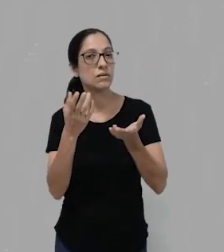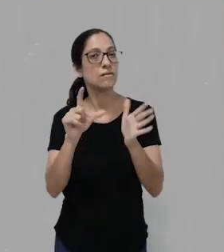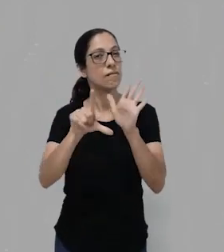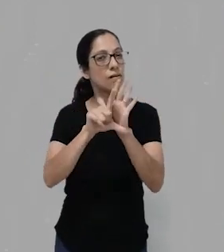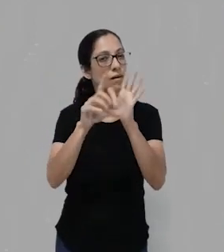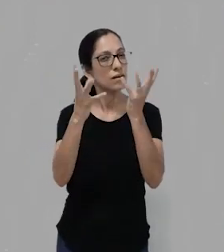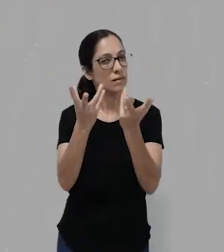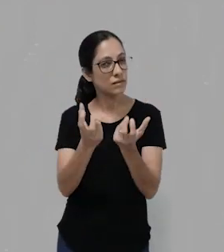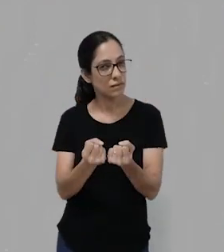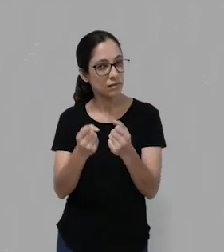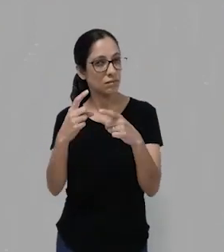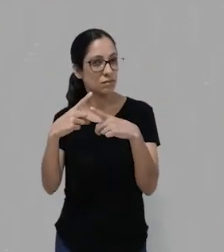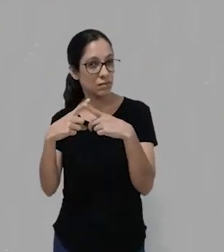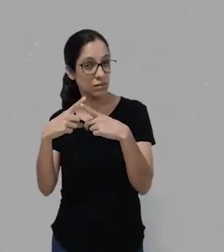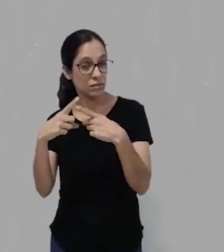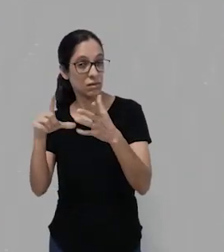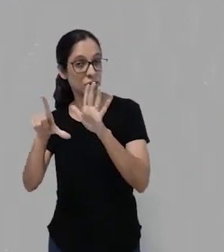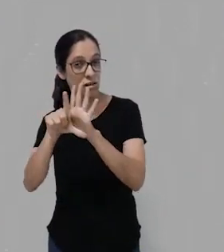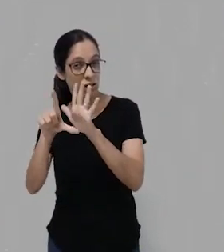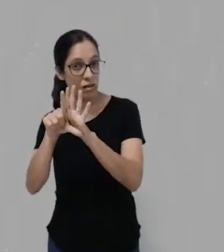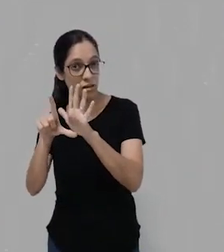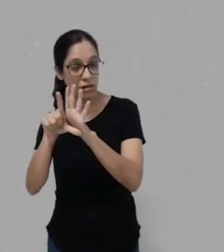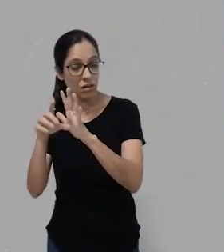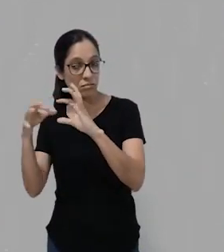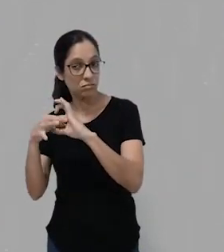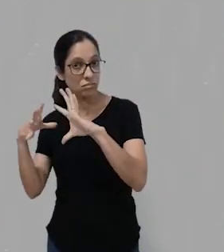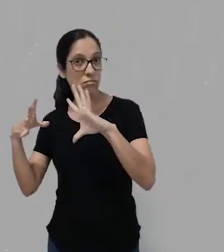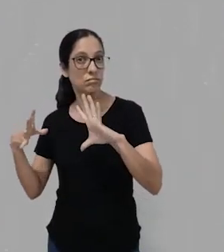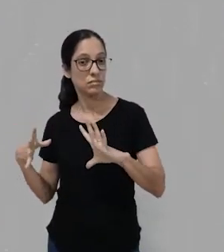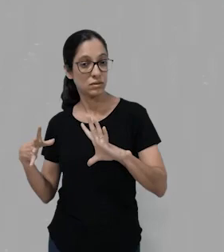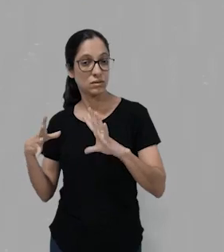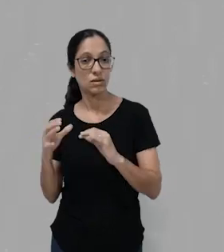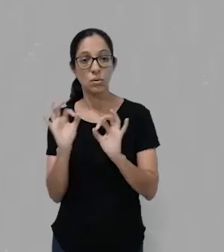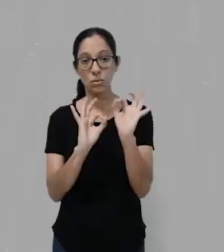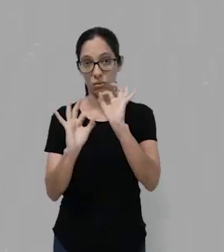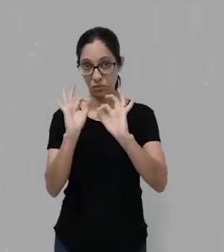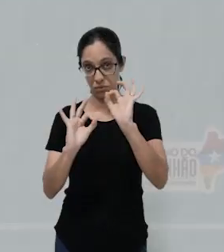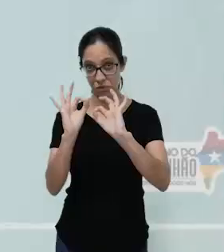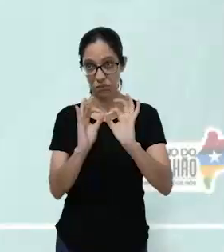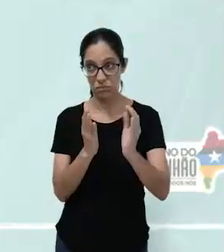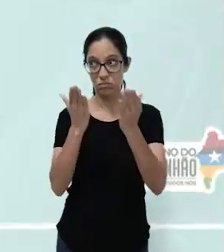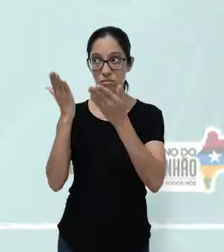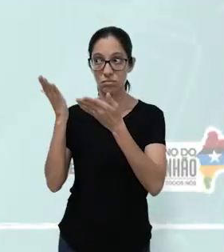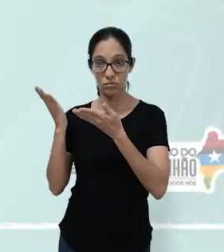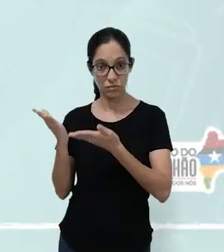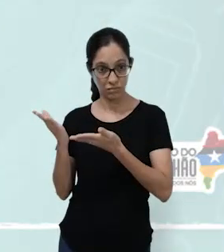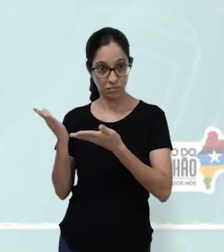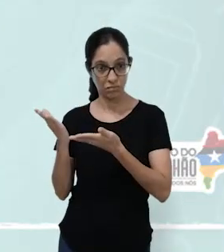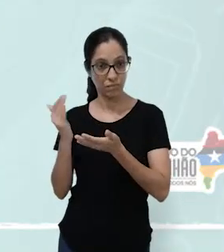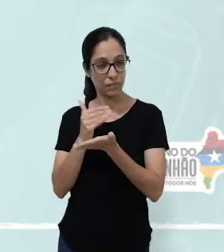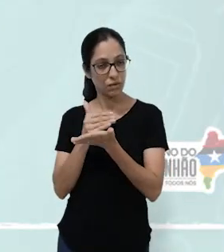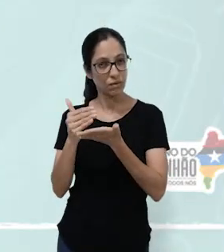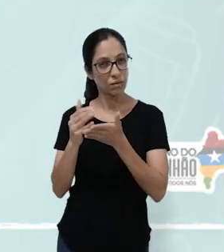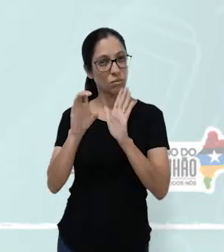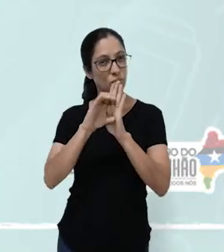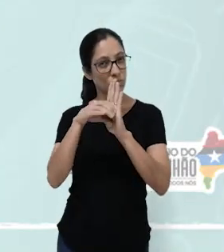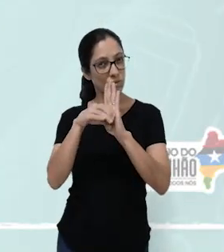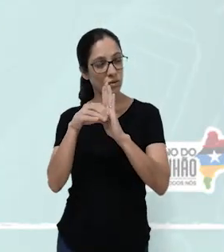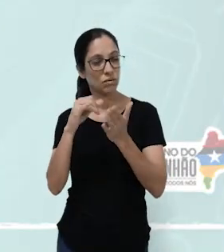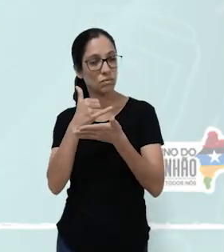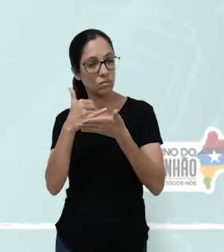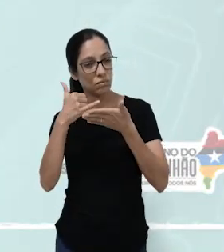lícitas versus drogas ilícitas. Então tá aqui, organizar a nossa aula dessa seguinte forma. Nós iremos conceituar